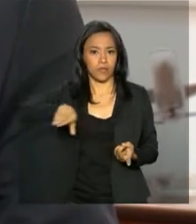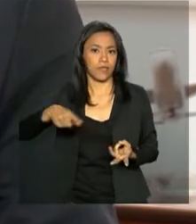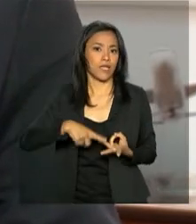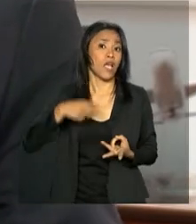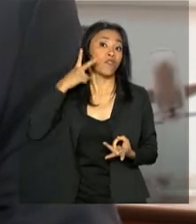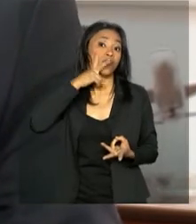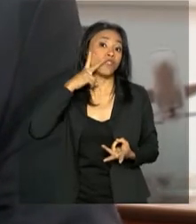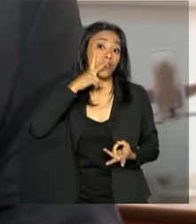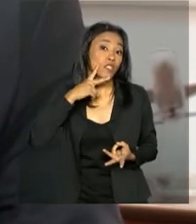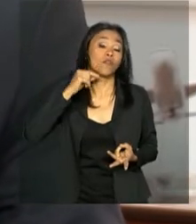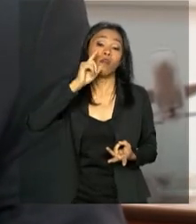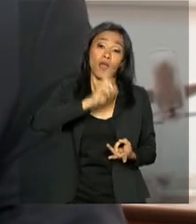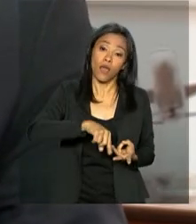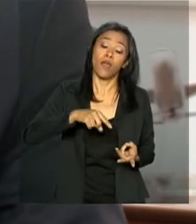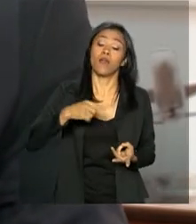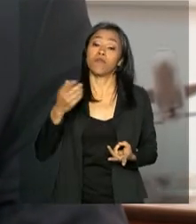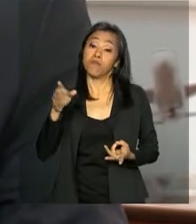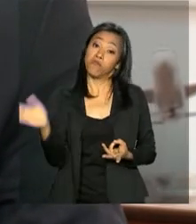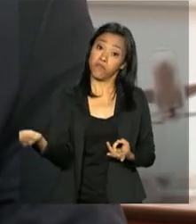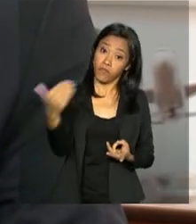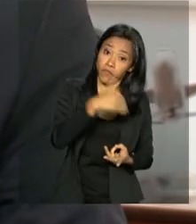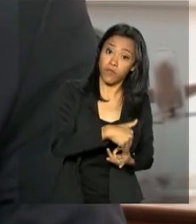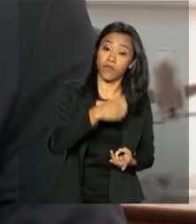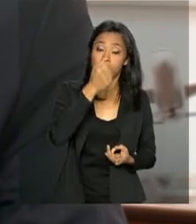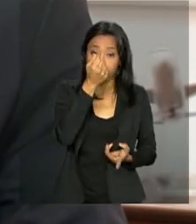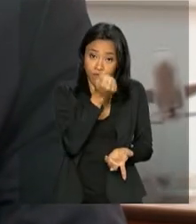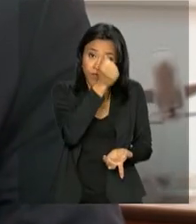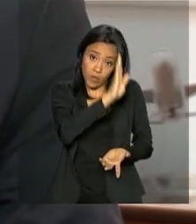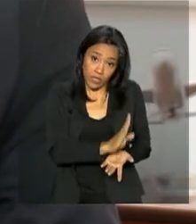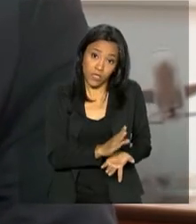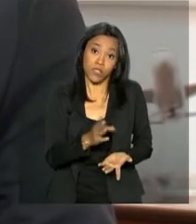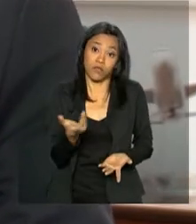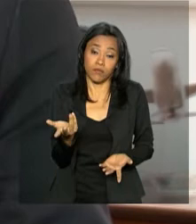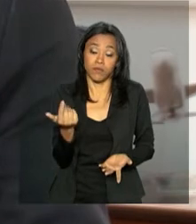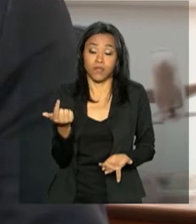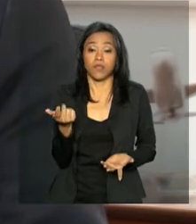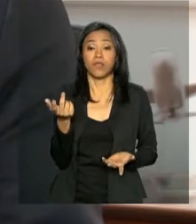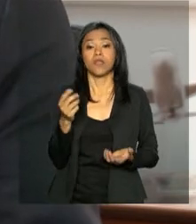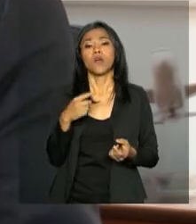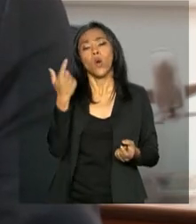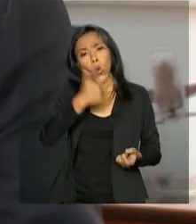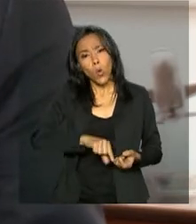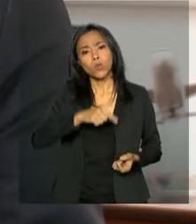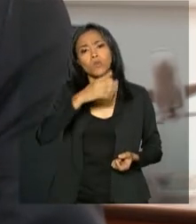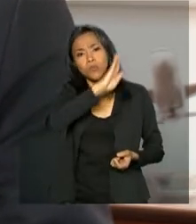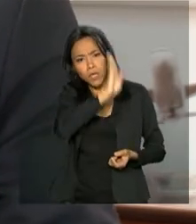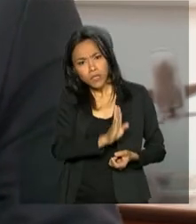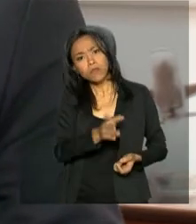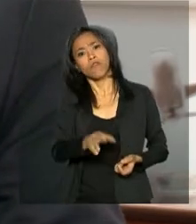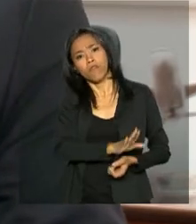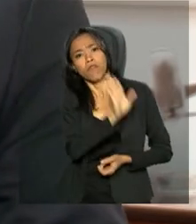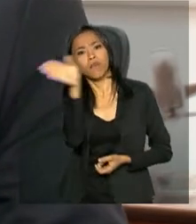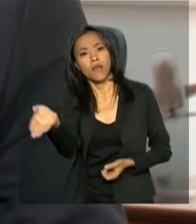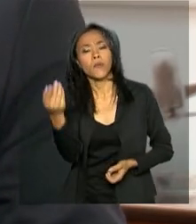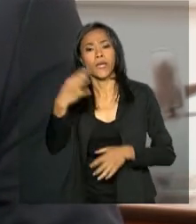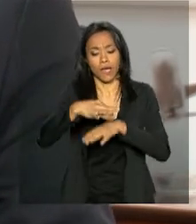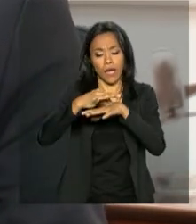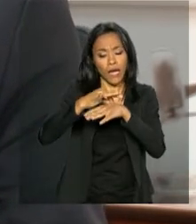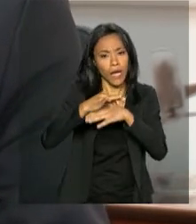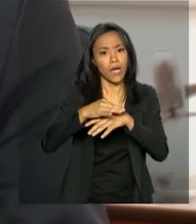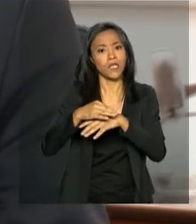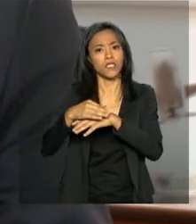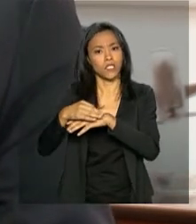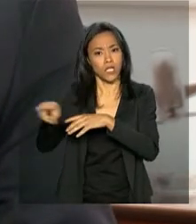muito se vem vem vem daqui do chile é e do brasil também tem produtos por exemplo a carne é consumido aqui no